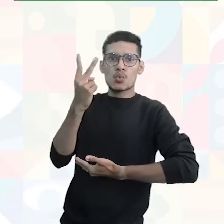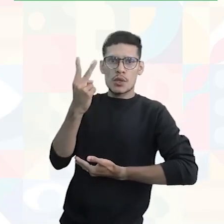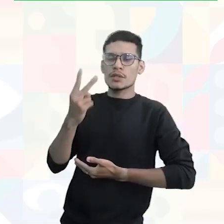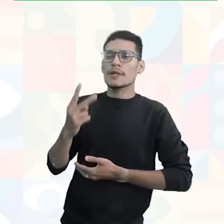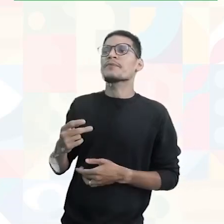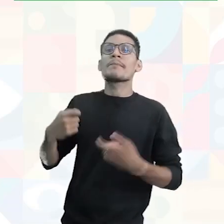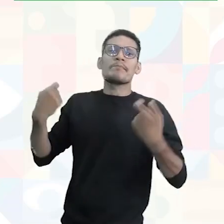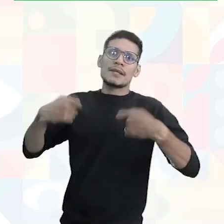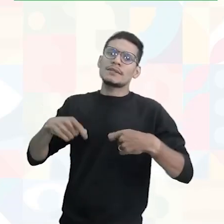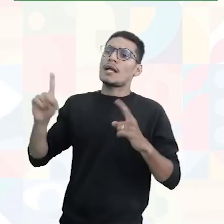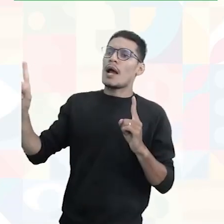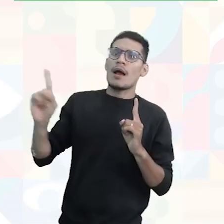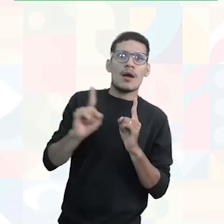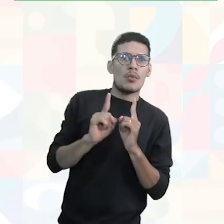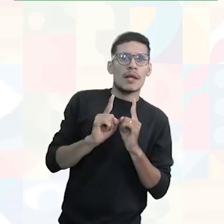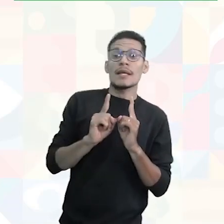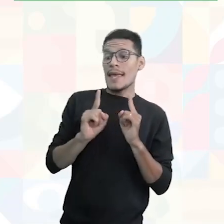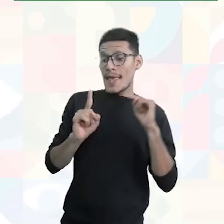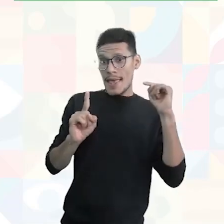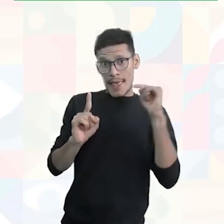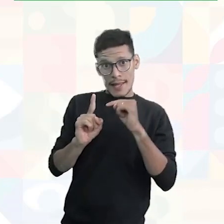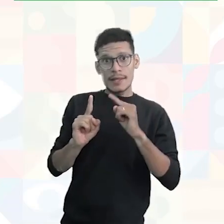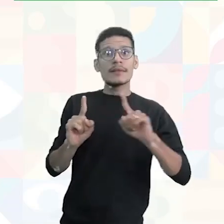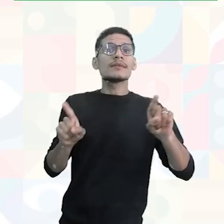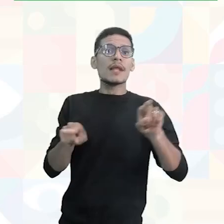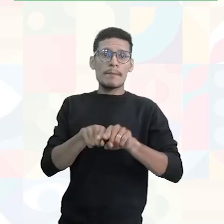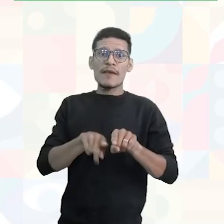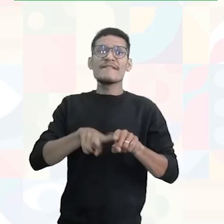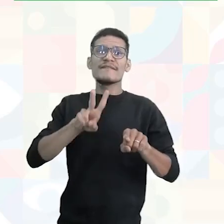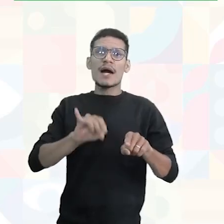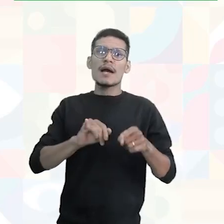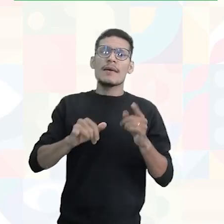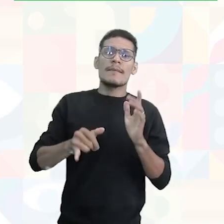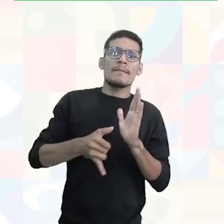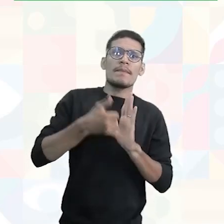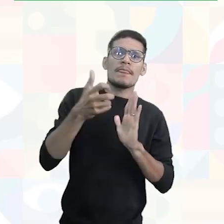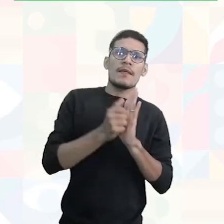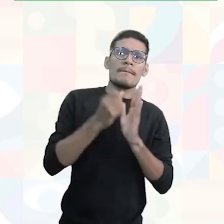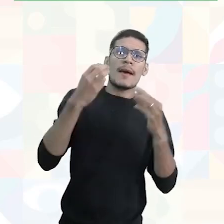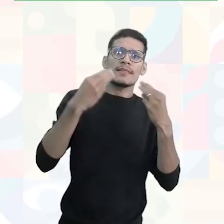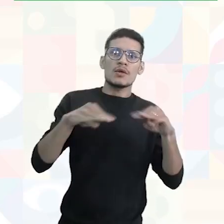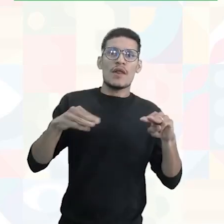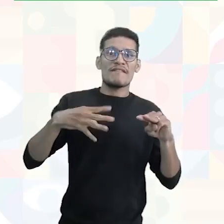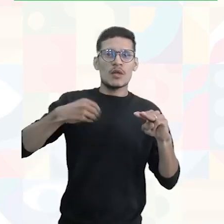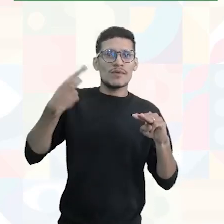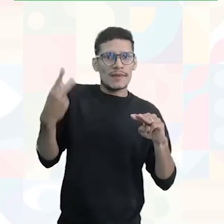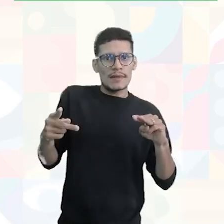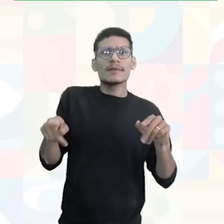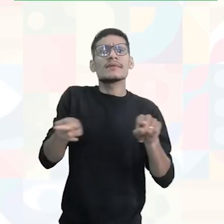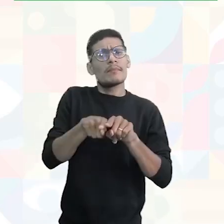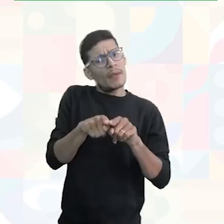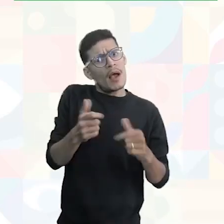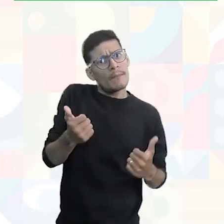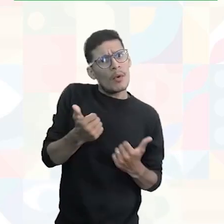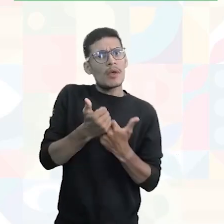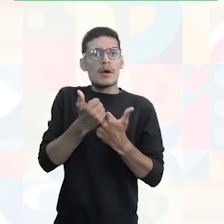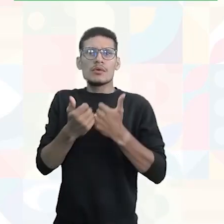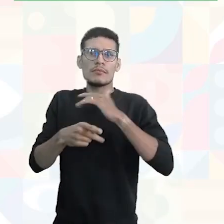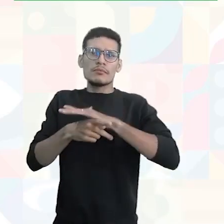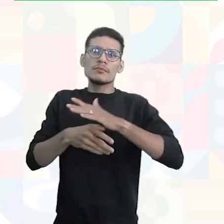acompanhante. Mas esse acompanhante também vai lá fazer a matrícula do seu filho e está ali apoiando nesse